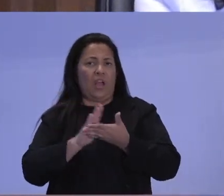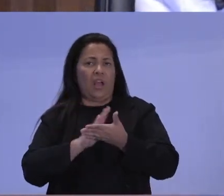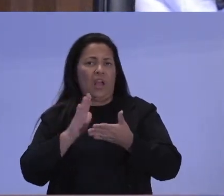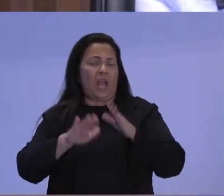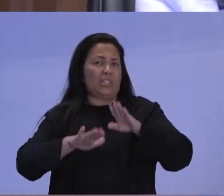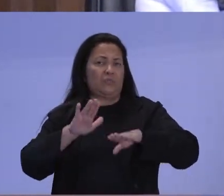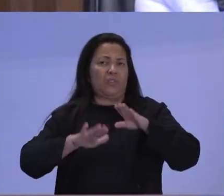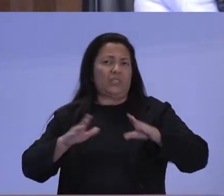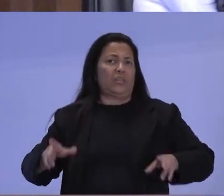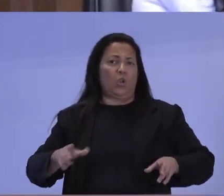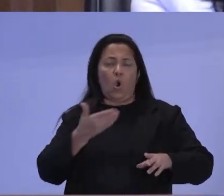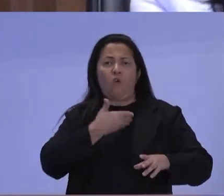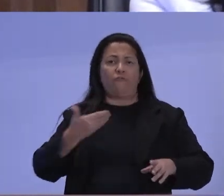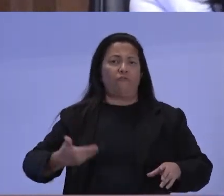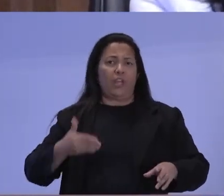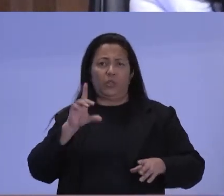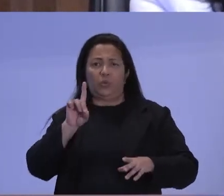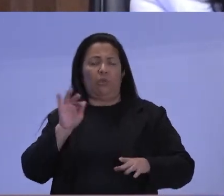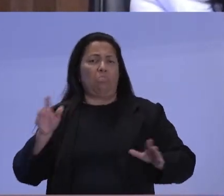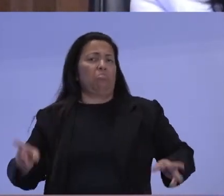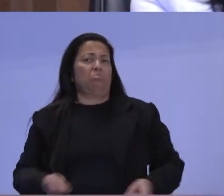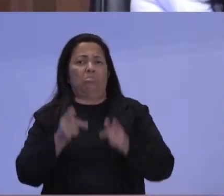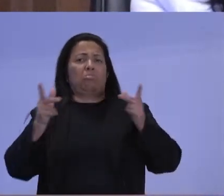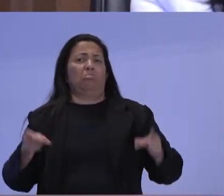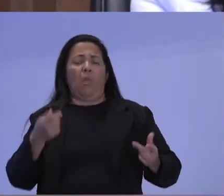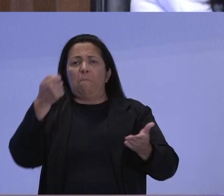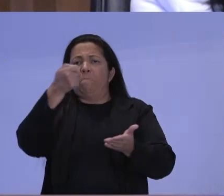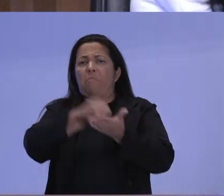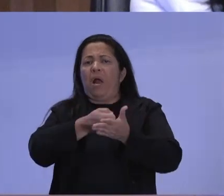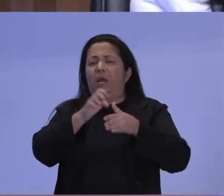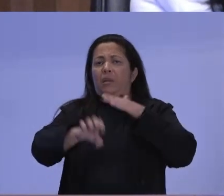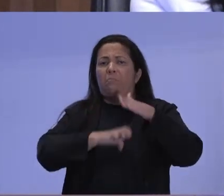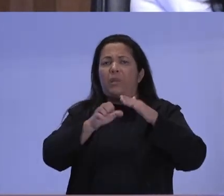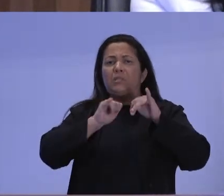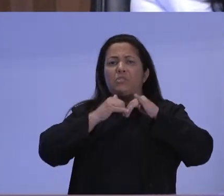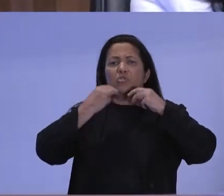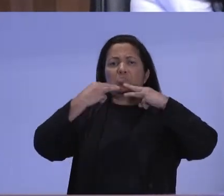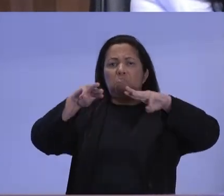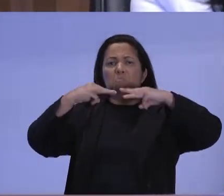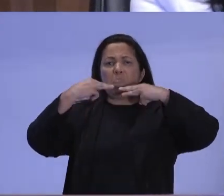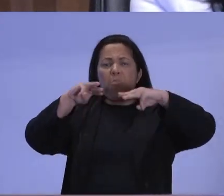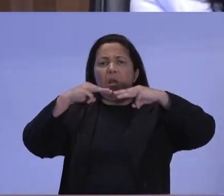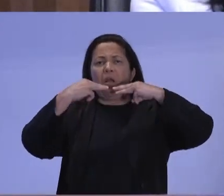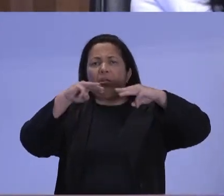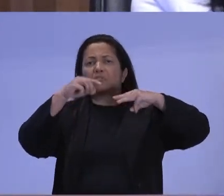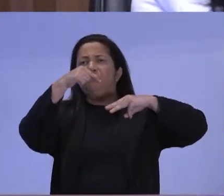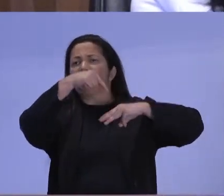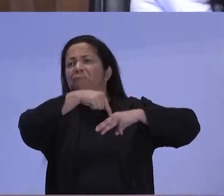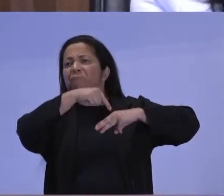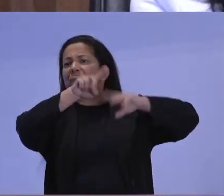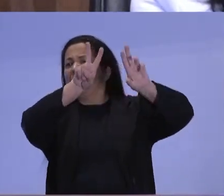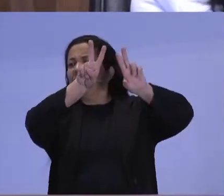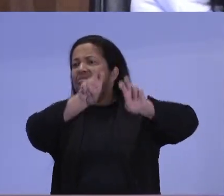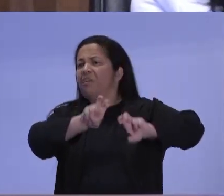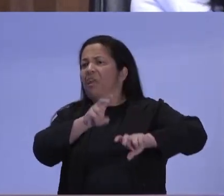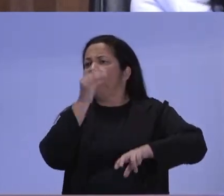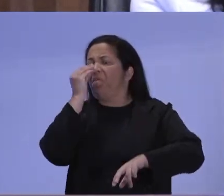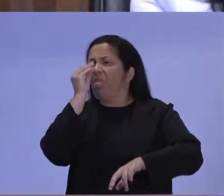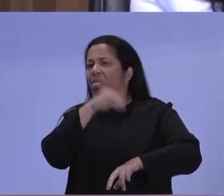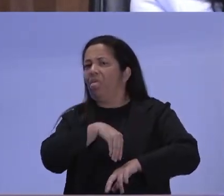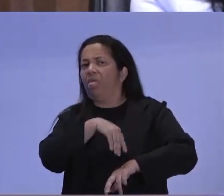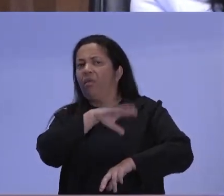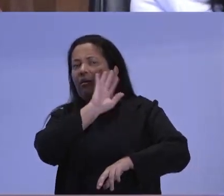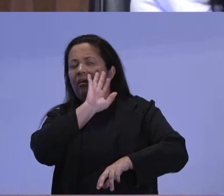desnecessária de divulgação da agenda do poder público, e aí eu acho que a gente poderia gastar esse dinheiro investindo na